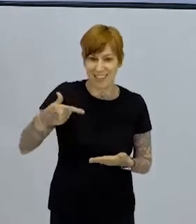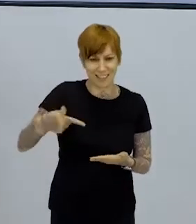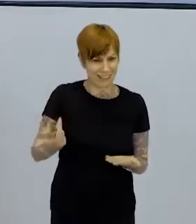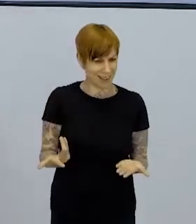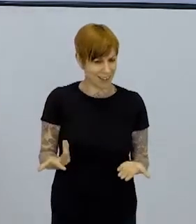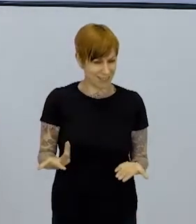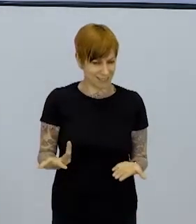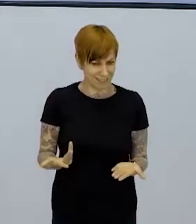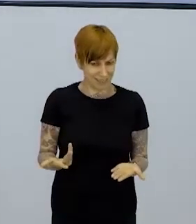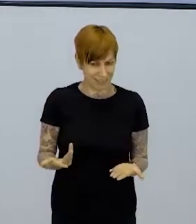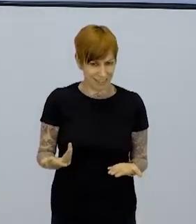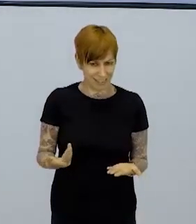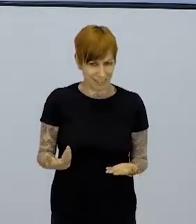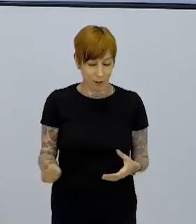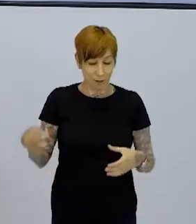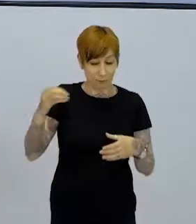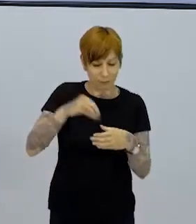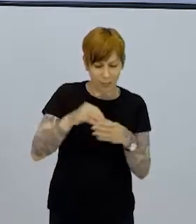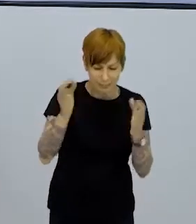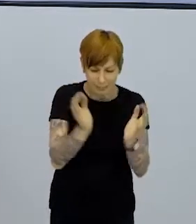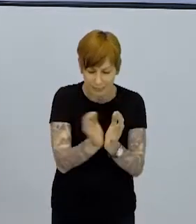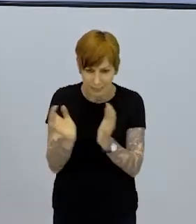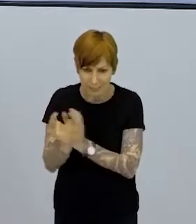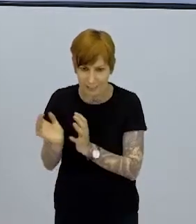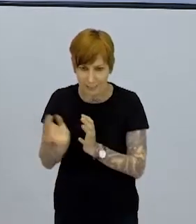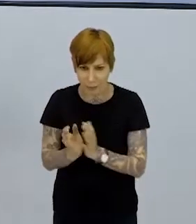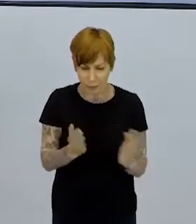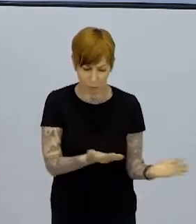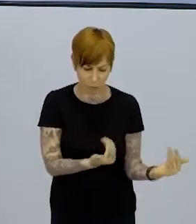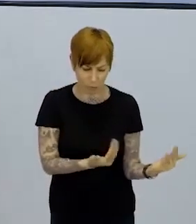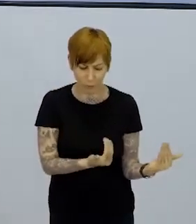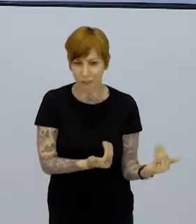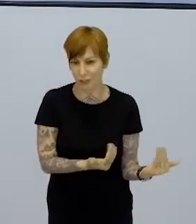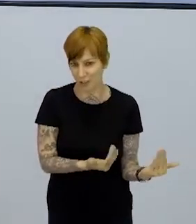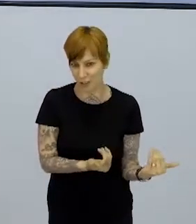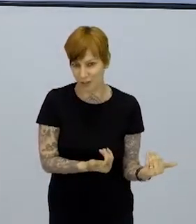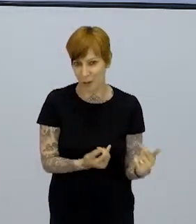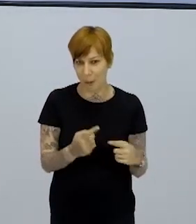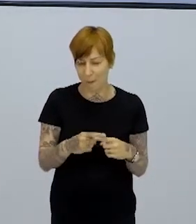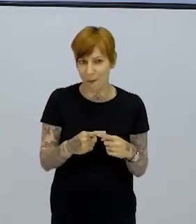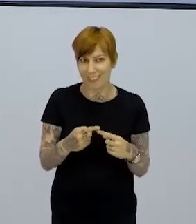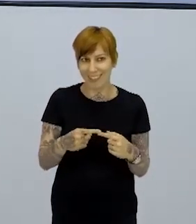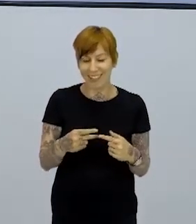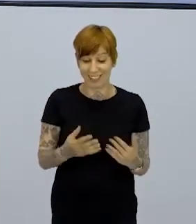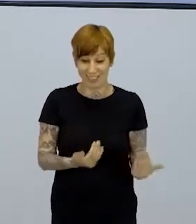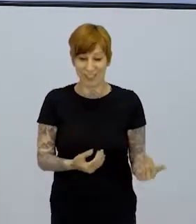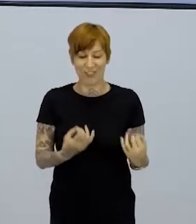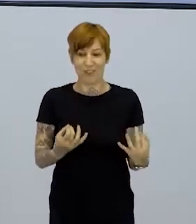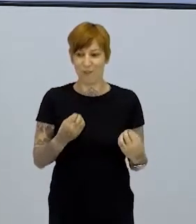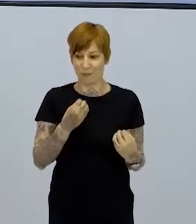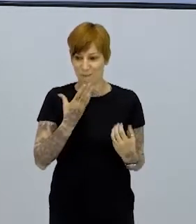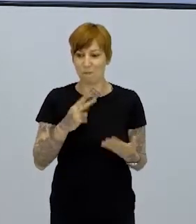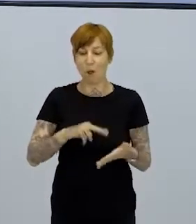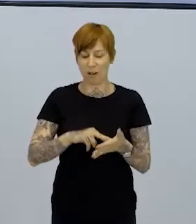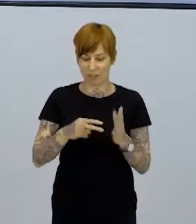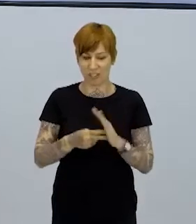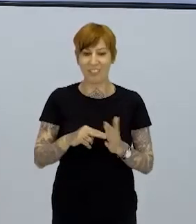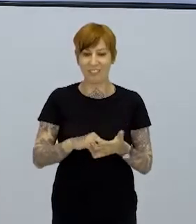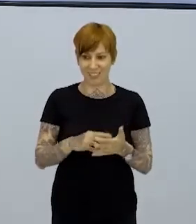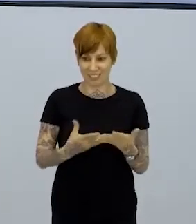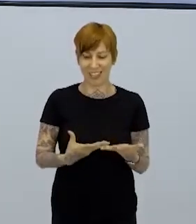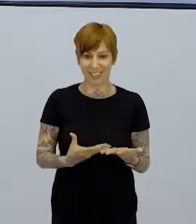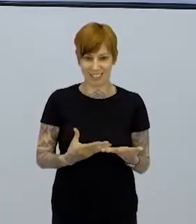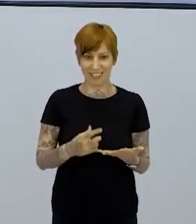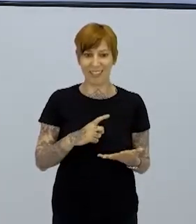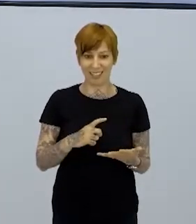você entra nesses movimentos de contracultura, normalmente você é muito jovem, né? Porque faz sentido para você na juventude. E é por isso que a gente colocou que a